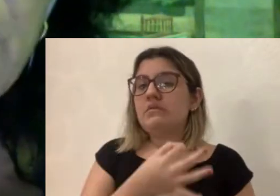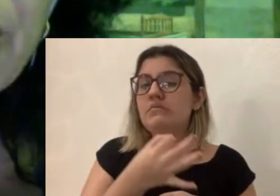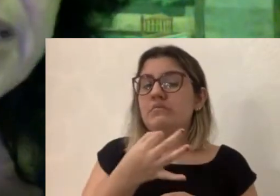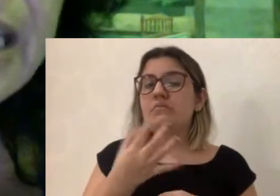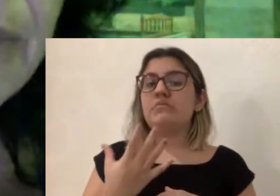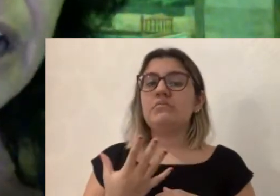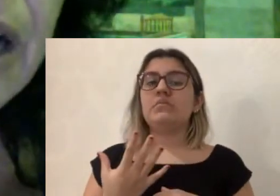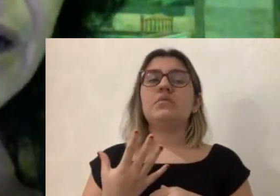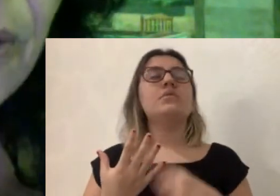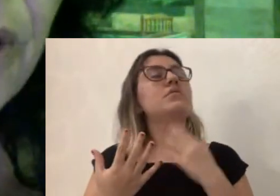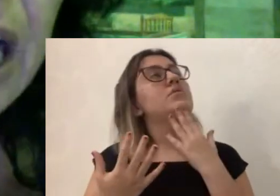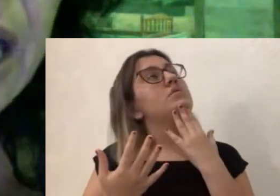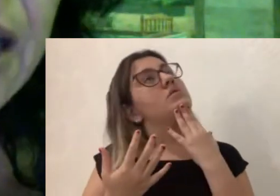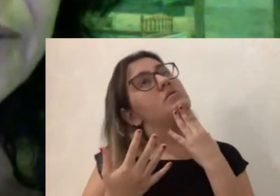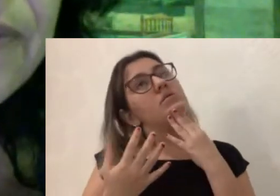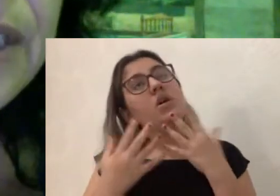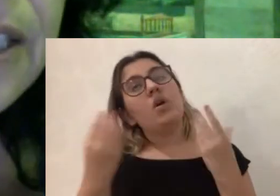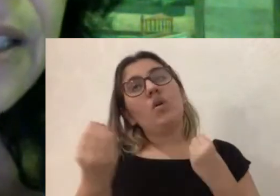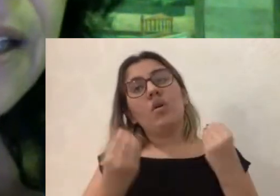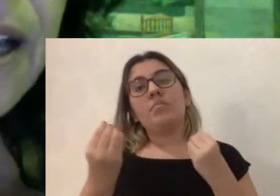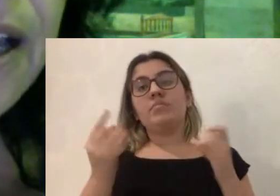alguma coisa ainda para colocar,